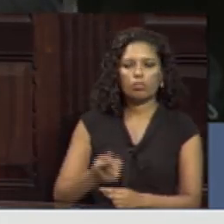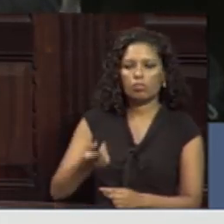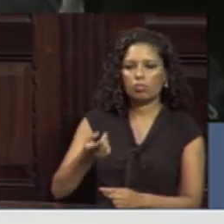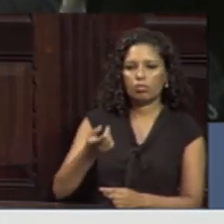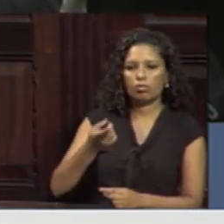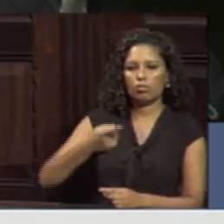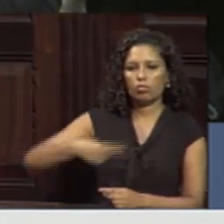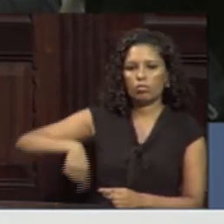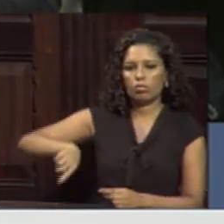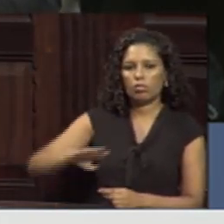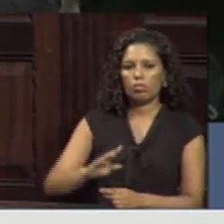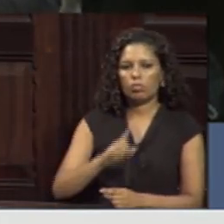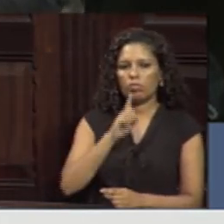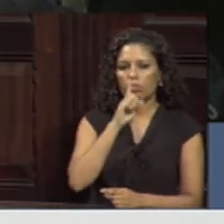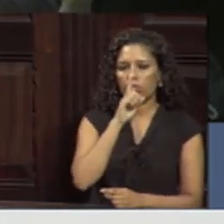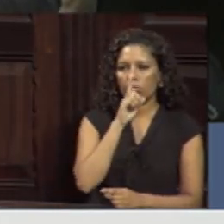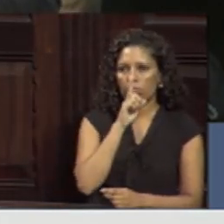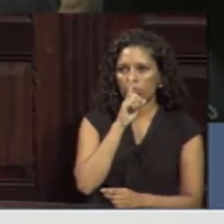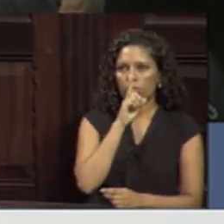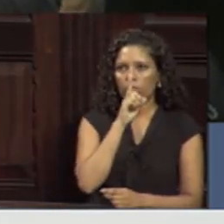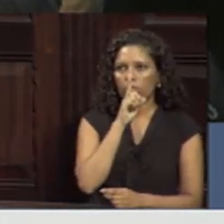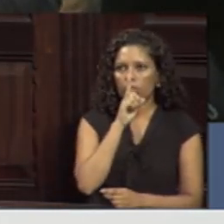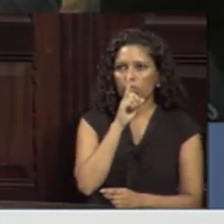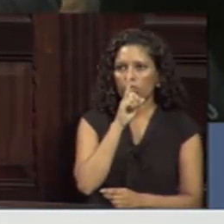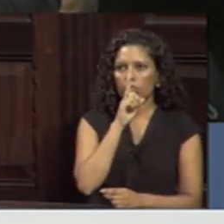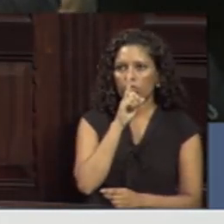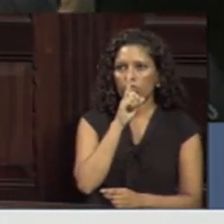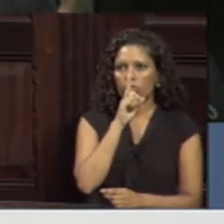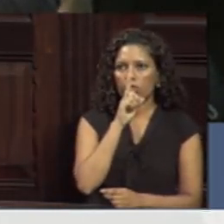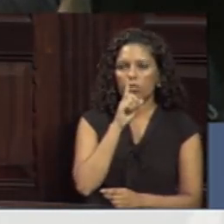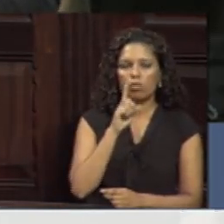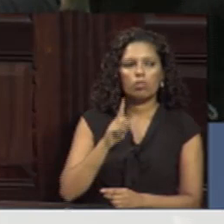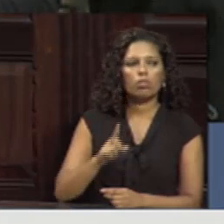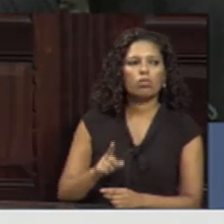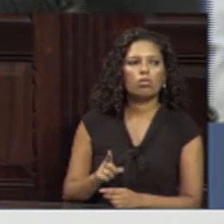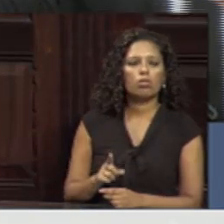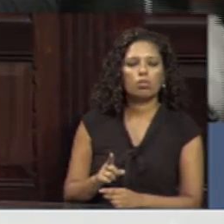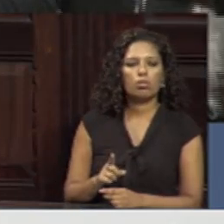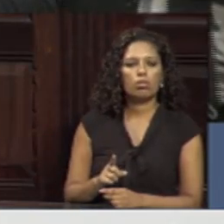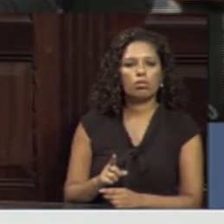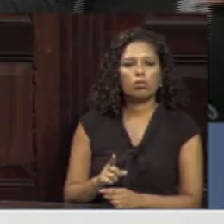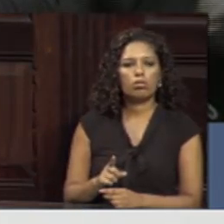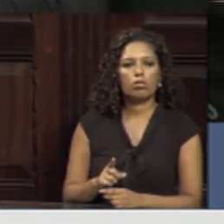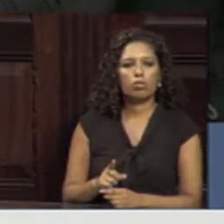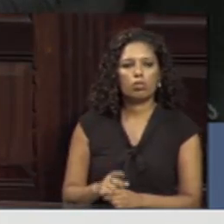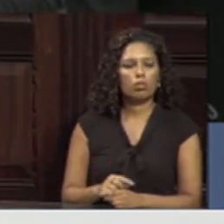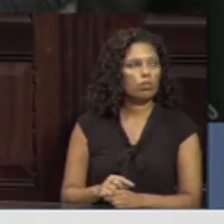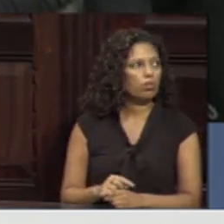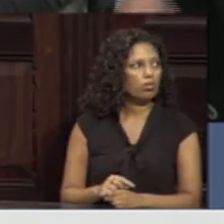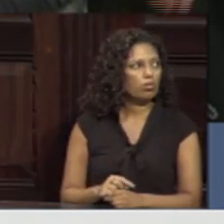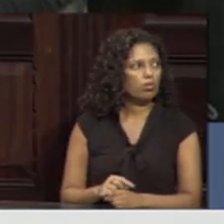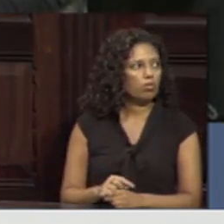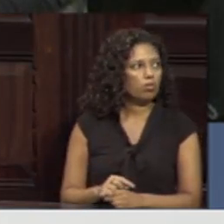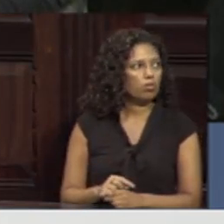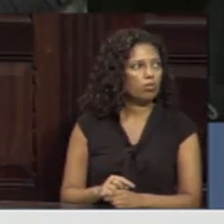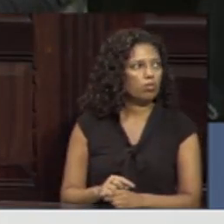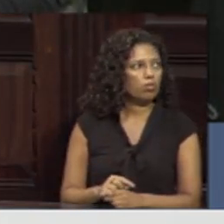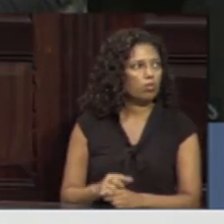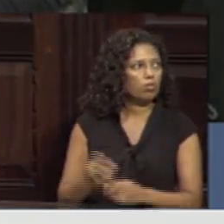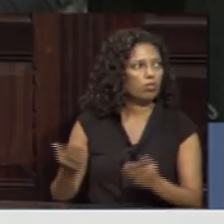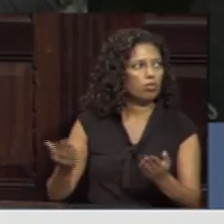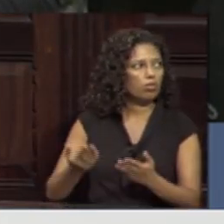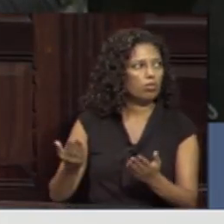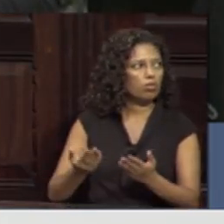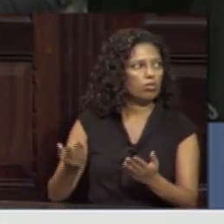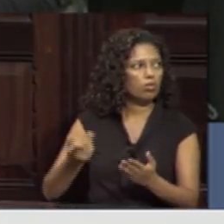ordem do dia. Eu vou tomar a decisão que a maioria decidir. Por mim, eu não votaria a